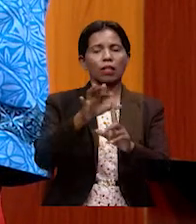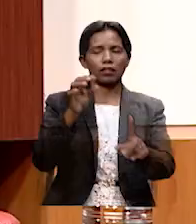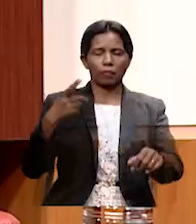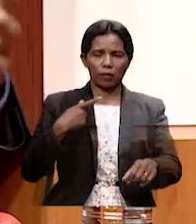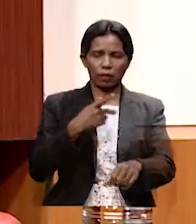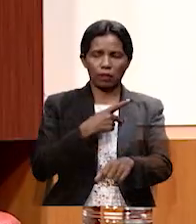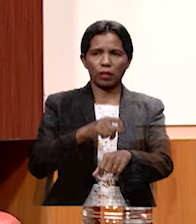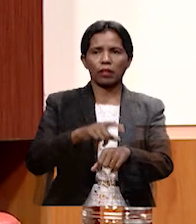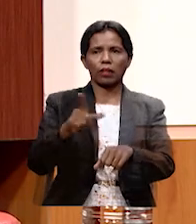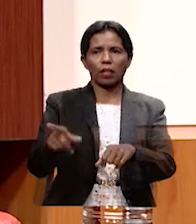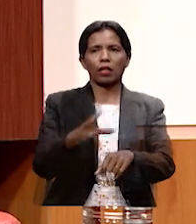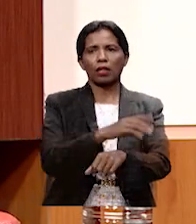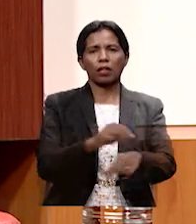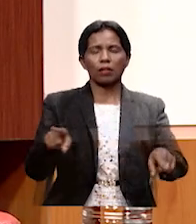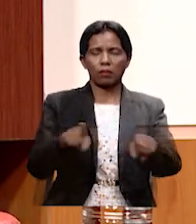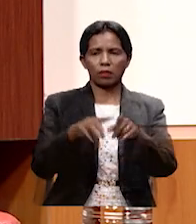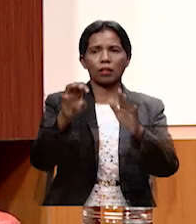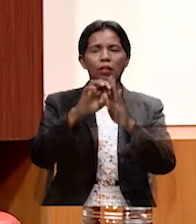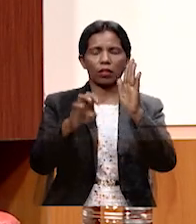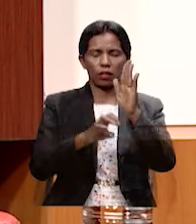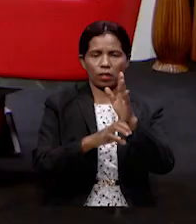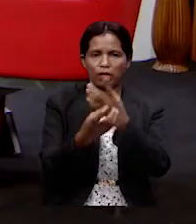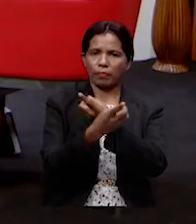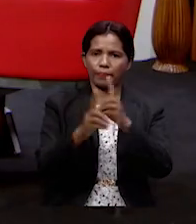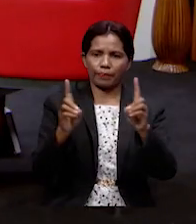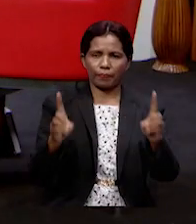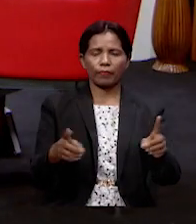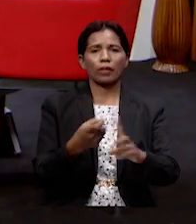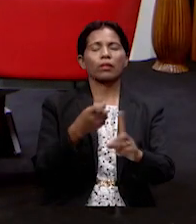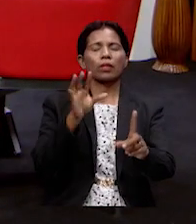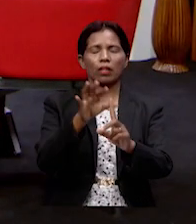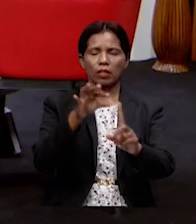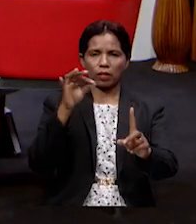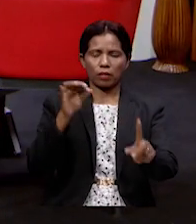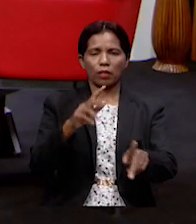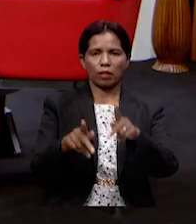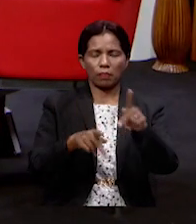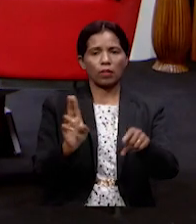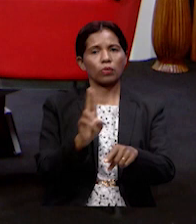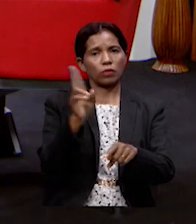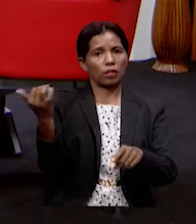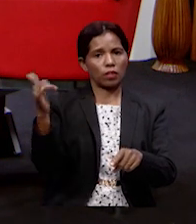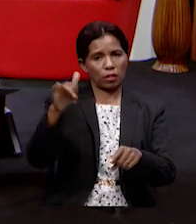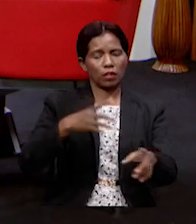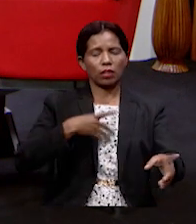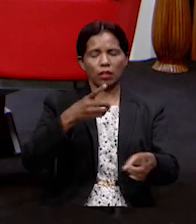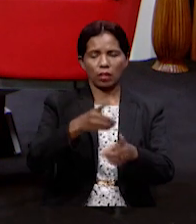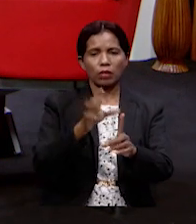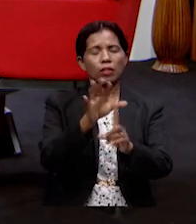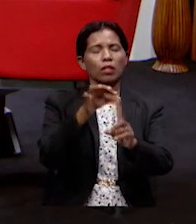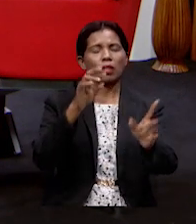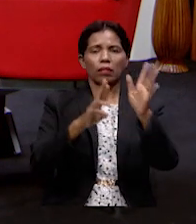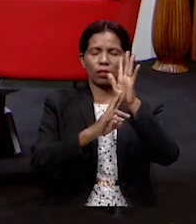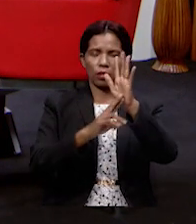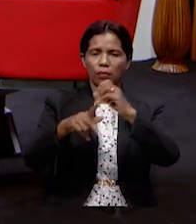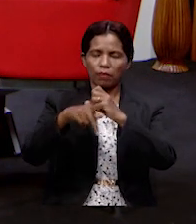um instrumento, né, crucial, do Estado Democrático. No lius eleição, né, mox, povo bele usa, né, direito, ou de escolha representante